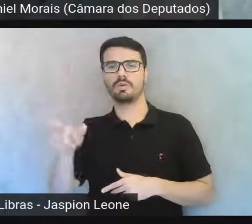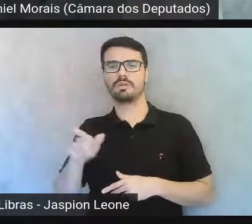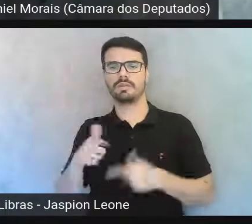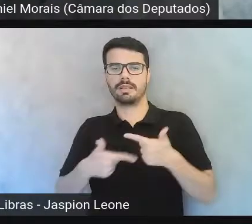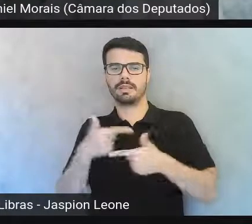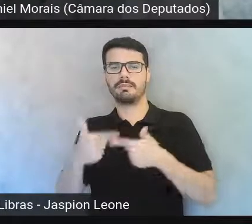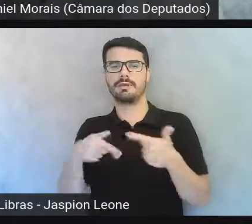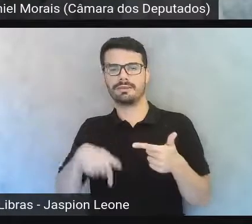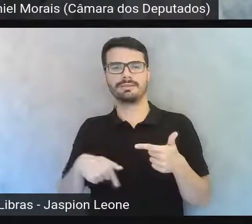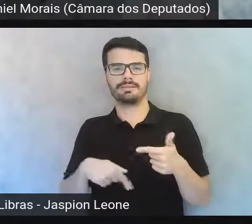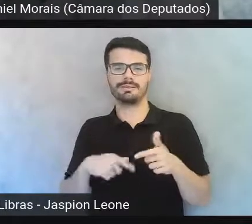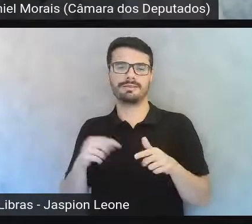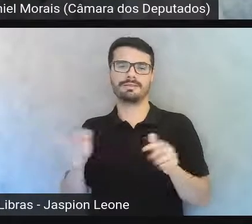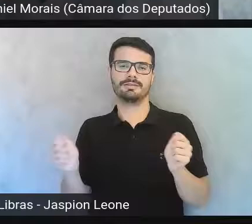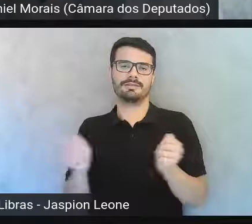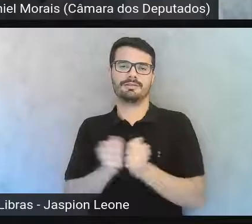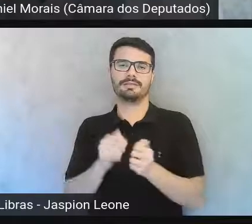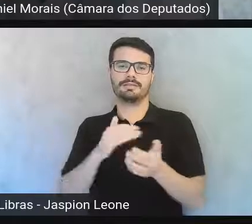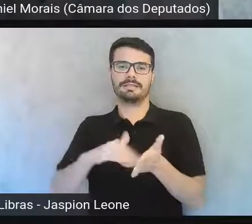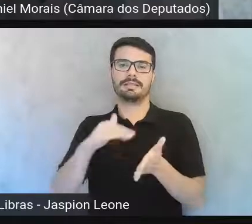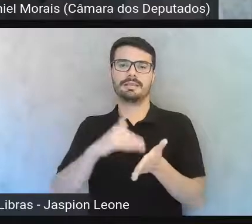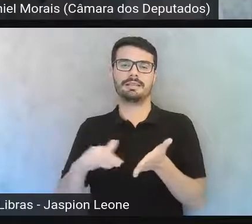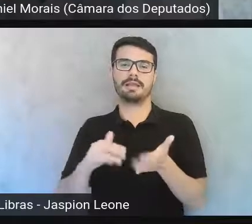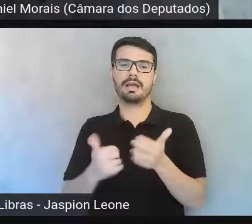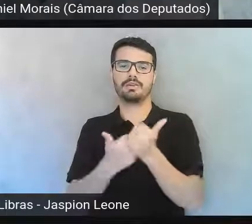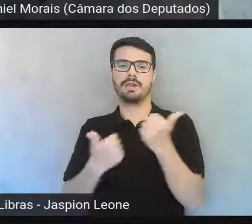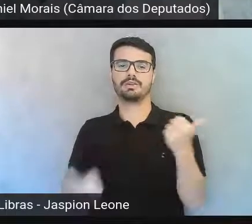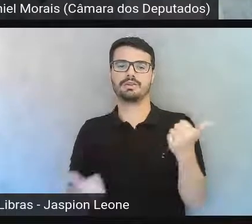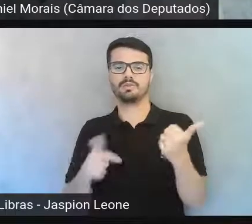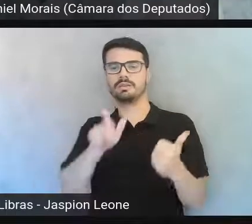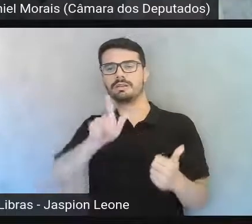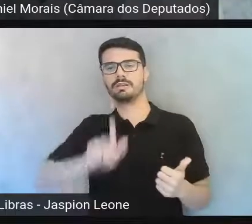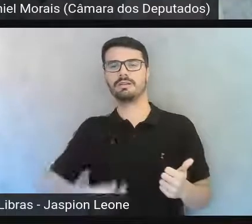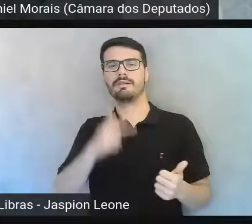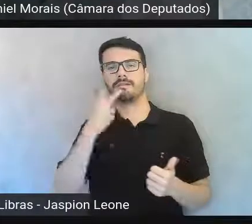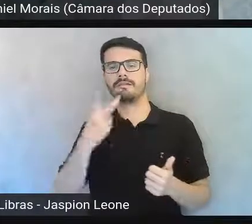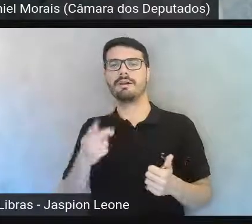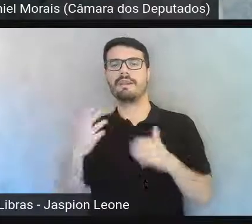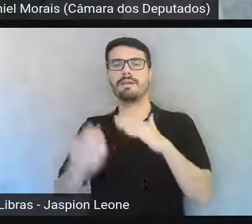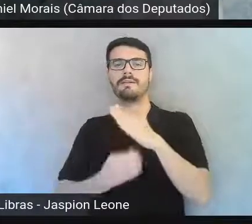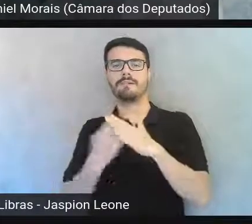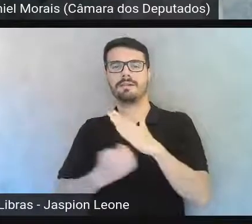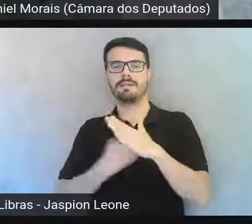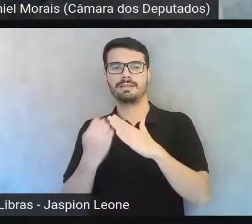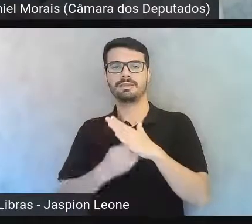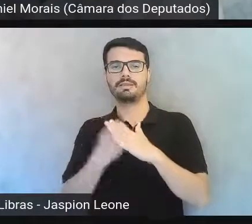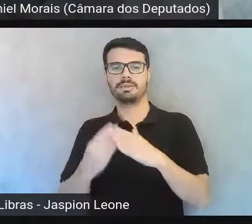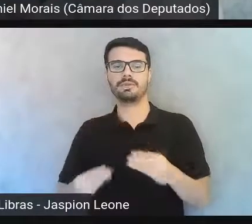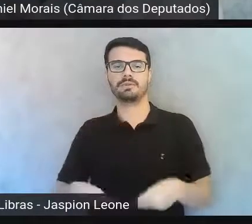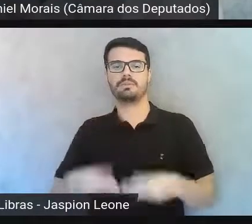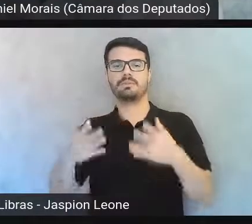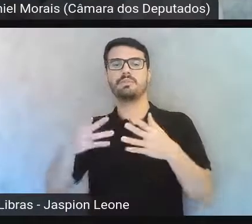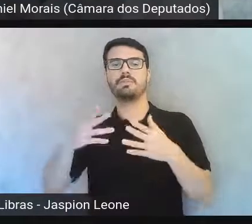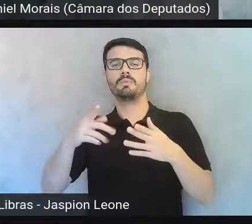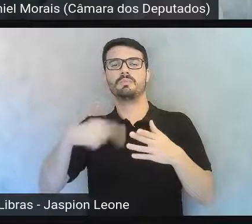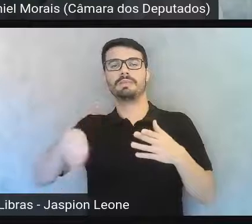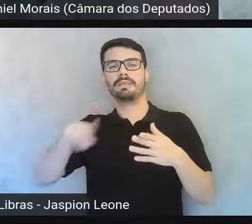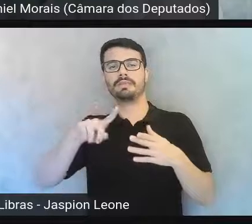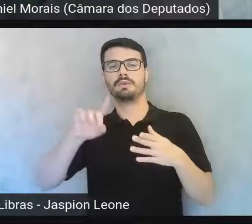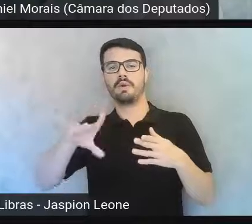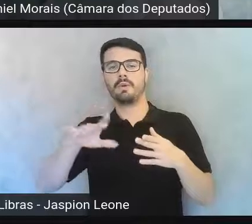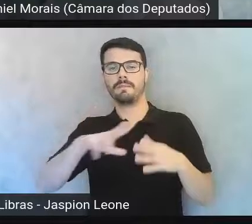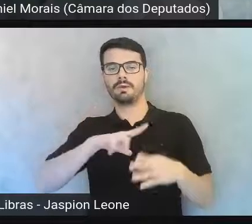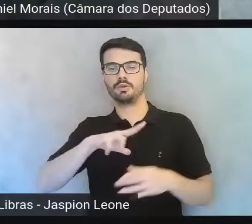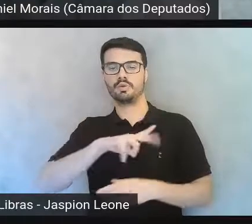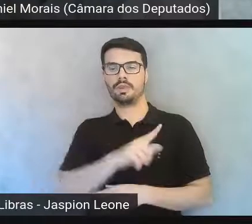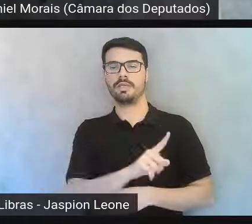da casa, secretária de Junta de Gestão, que ele fala do empreendedor público, né? Não tem mais espaço de empreender só no privado, nós